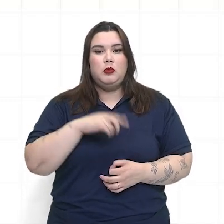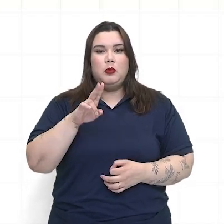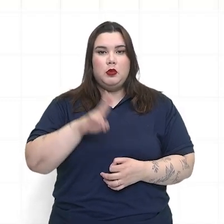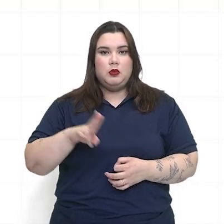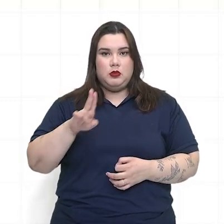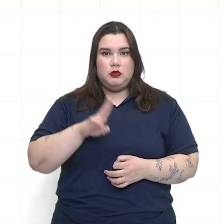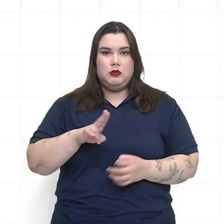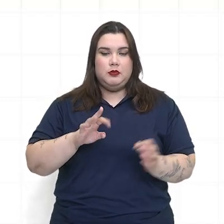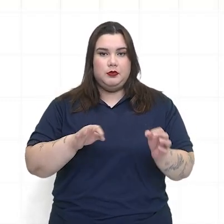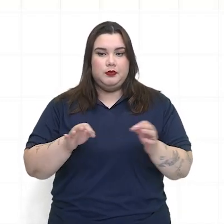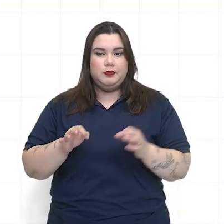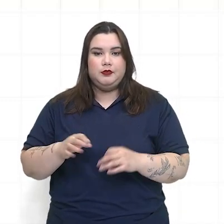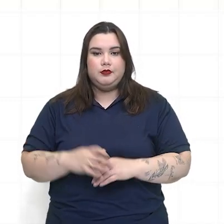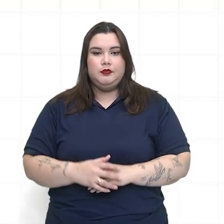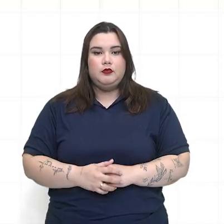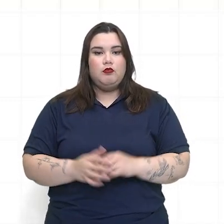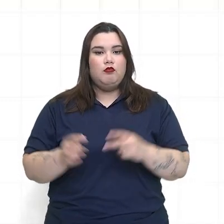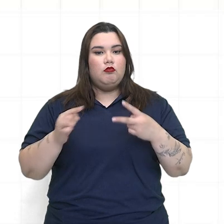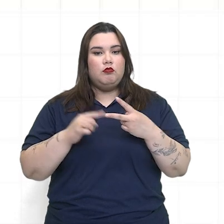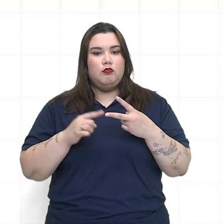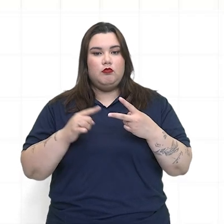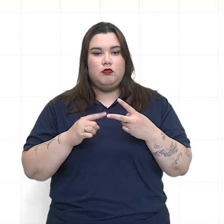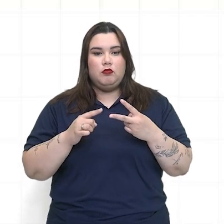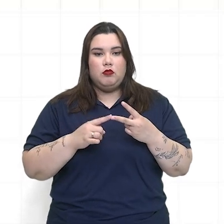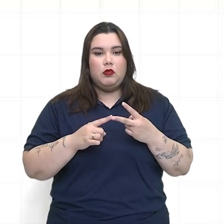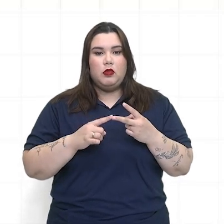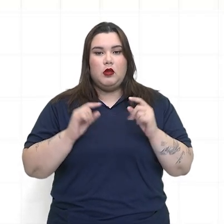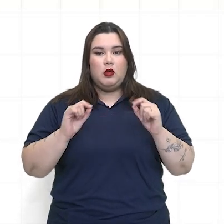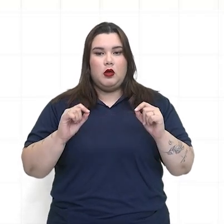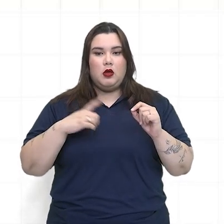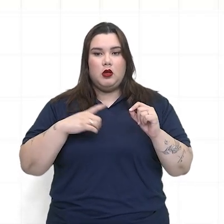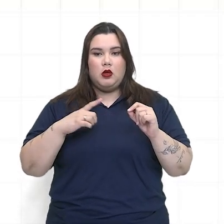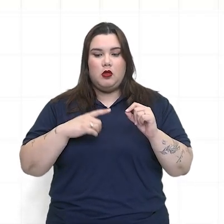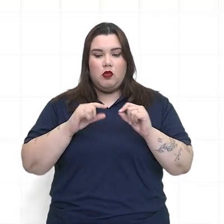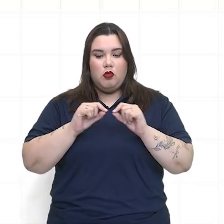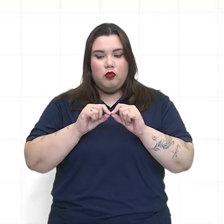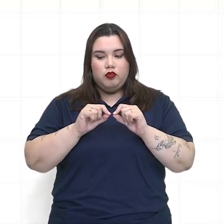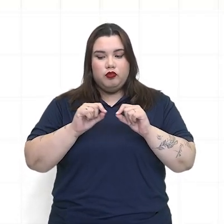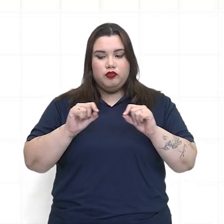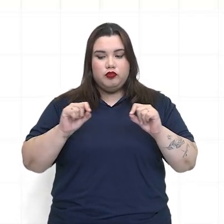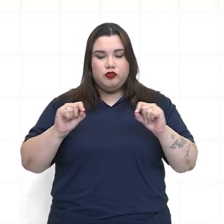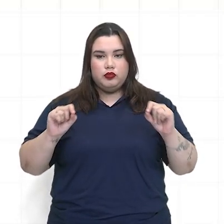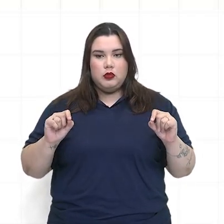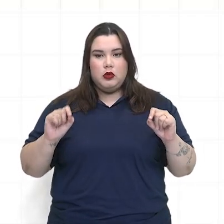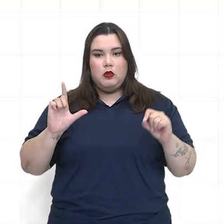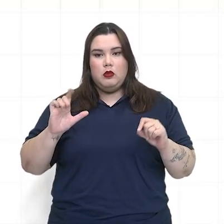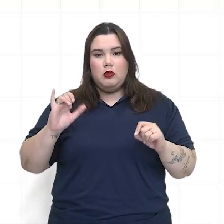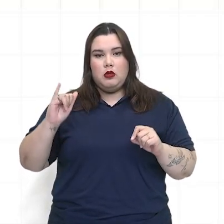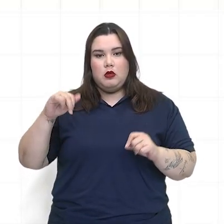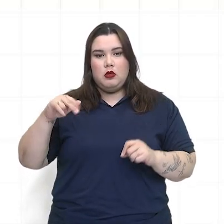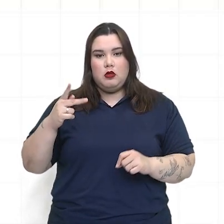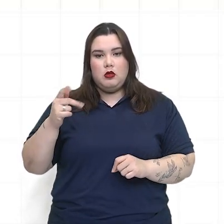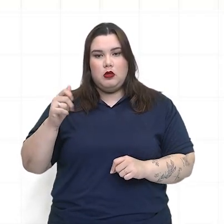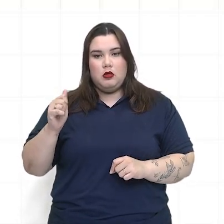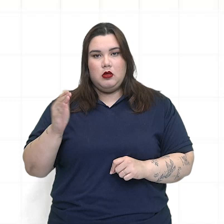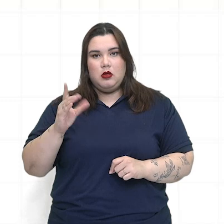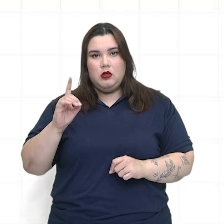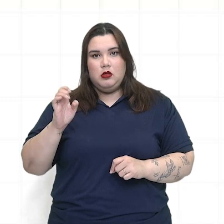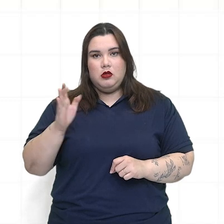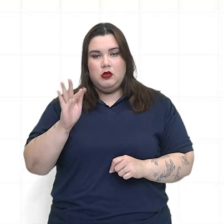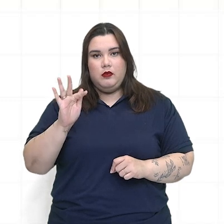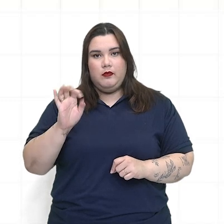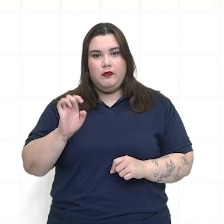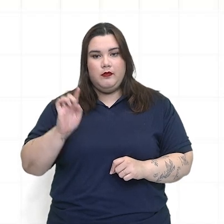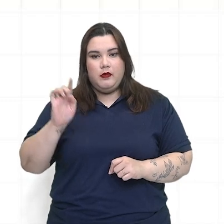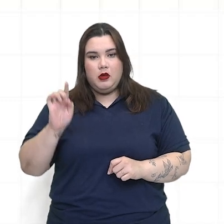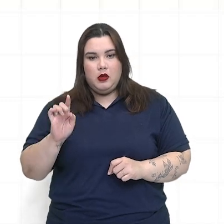medição. Em segundo lugar, a gente alinha uma das semirretas com a linha de fé, que está lá no